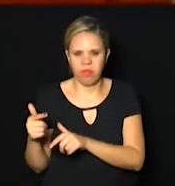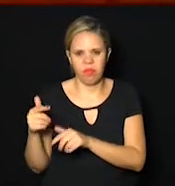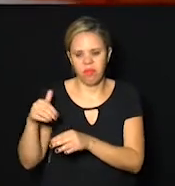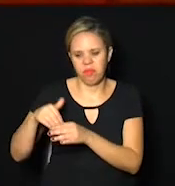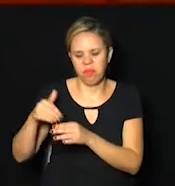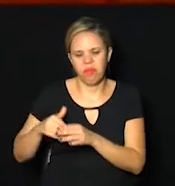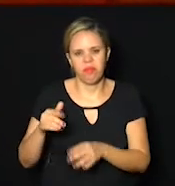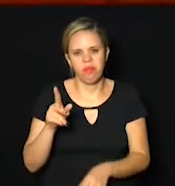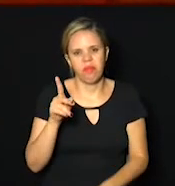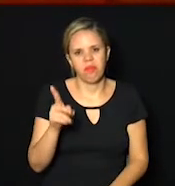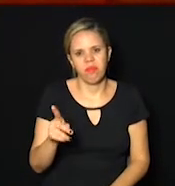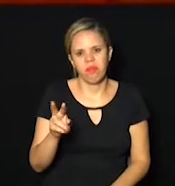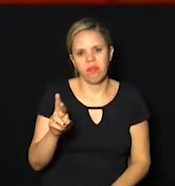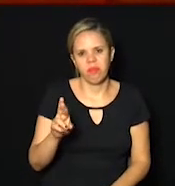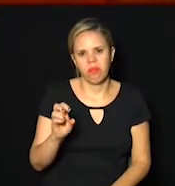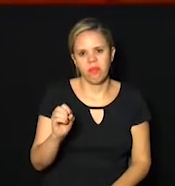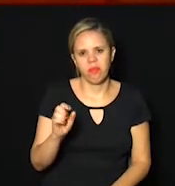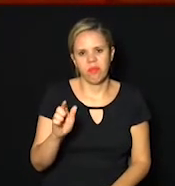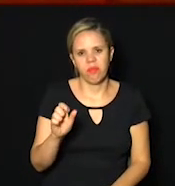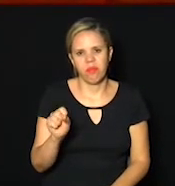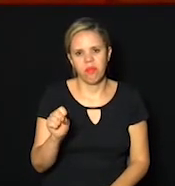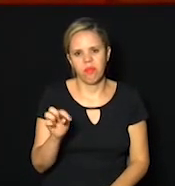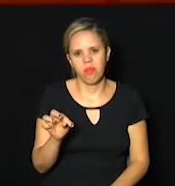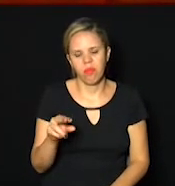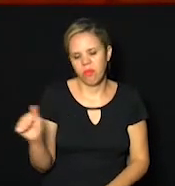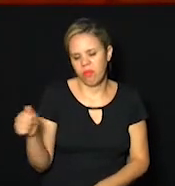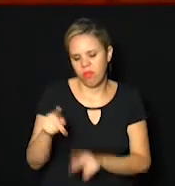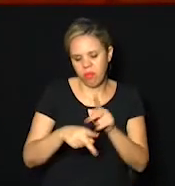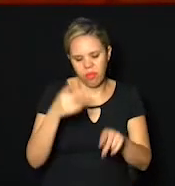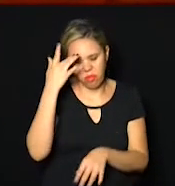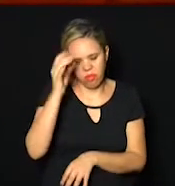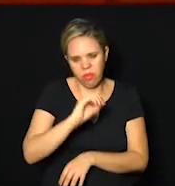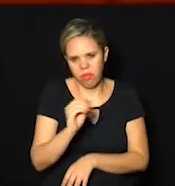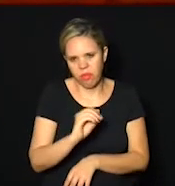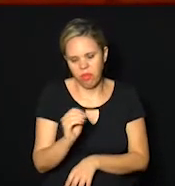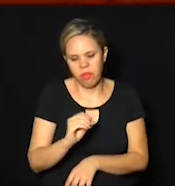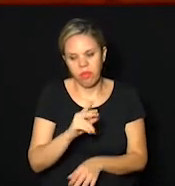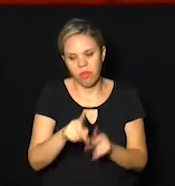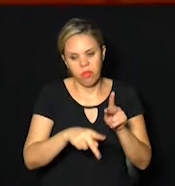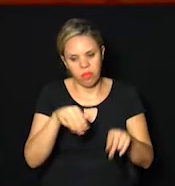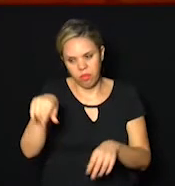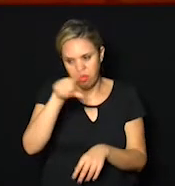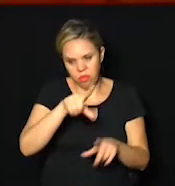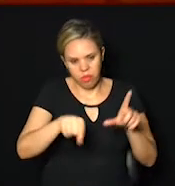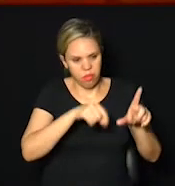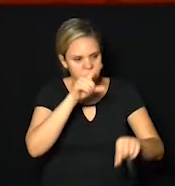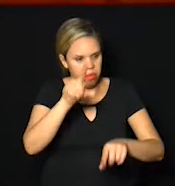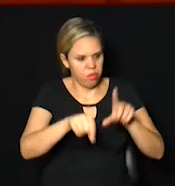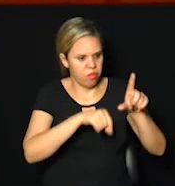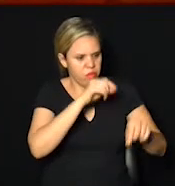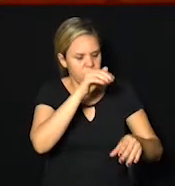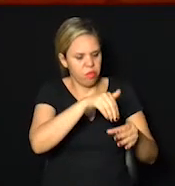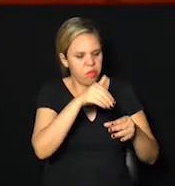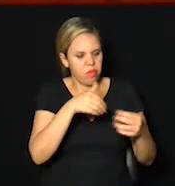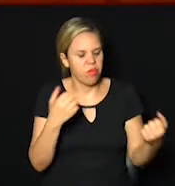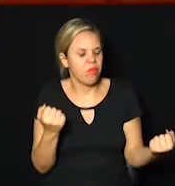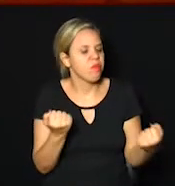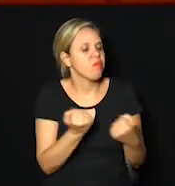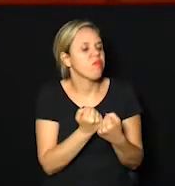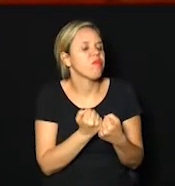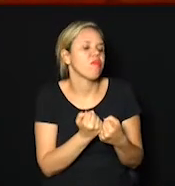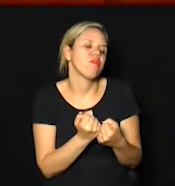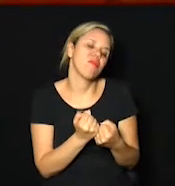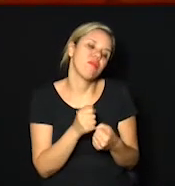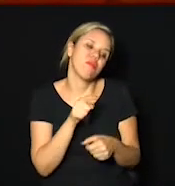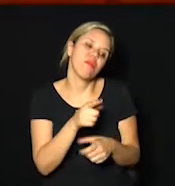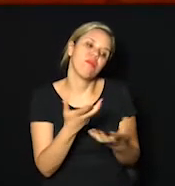progressistas, as pessoas não sabem de nada. Pessoal, as pessoas votam, as pessoas escolhem, as pessoas se aliam